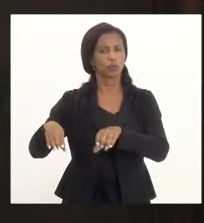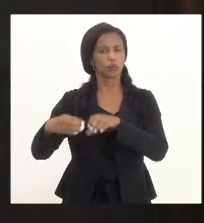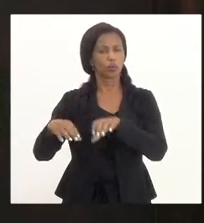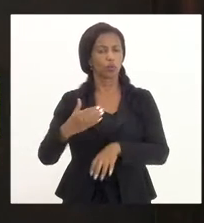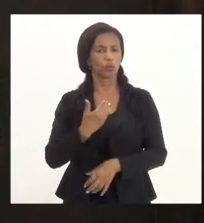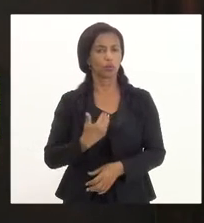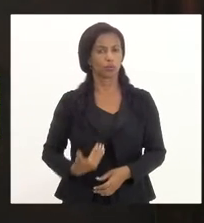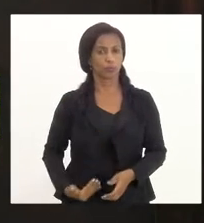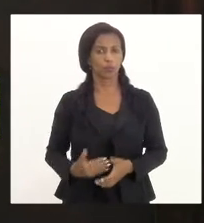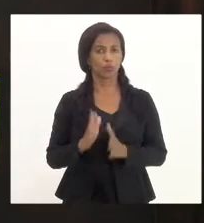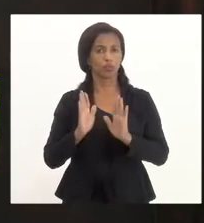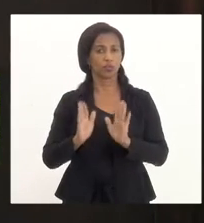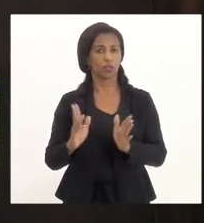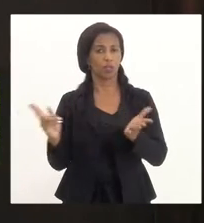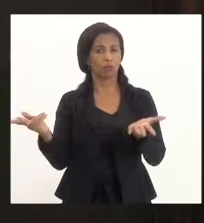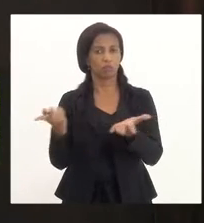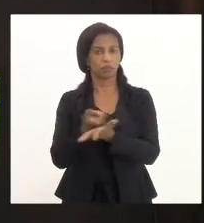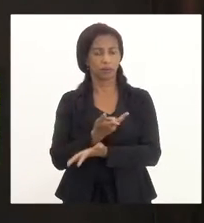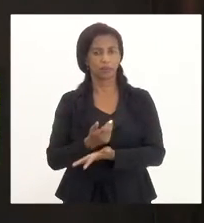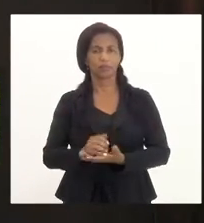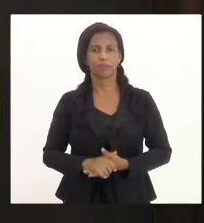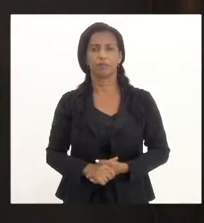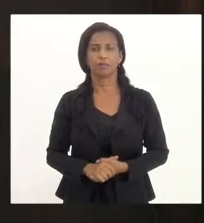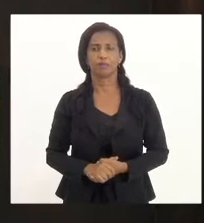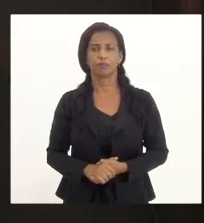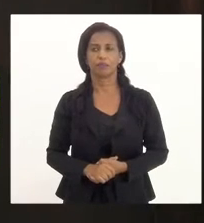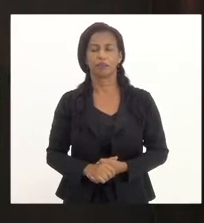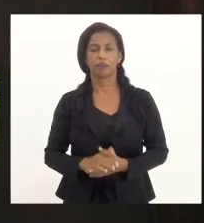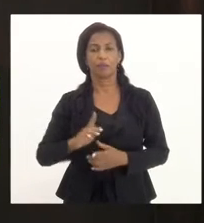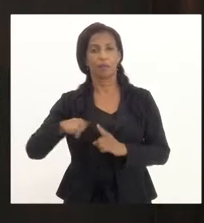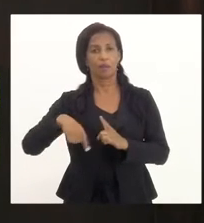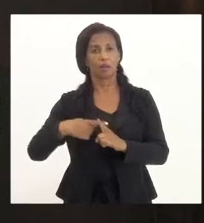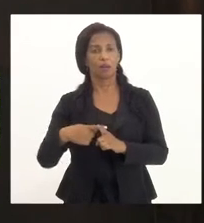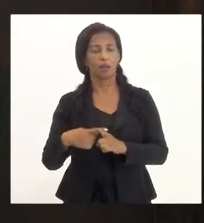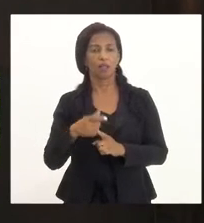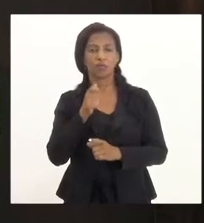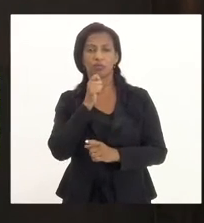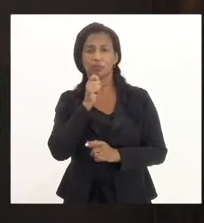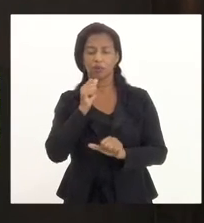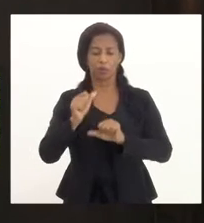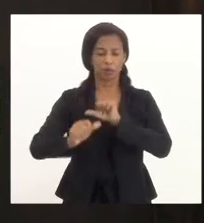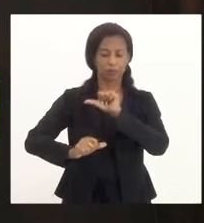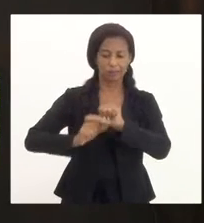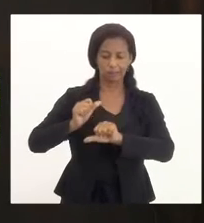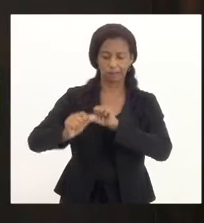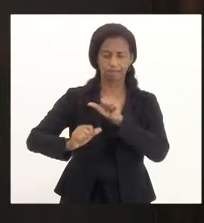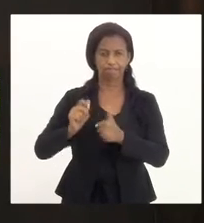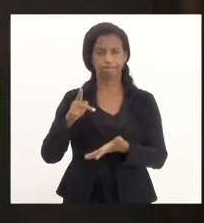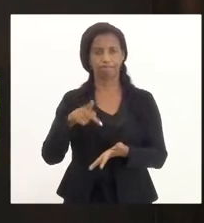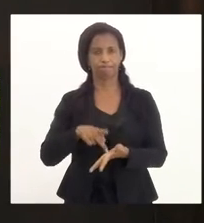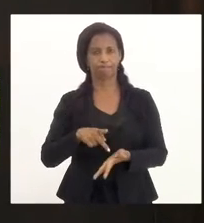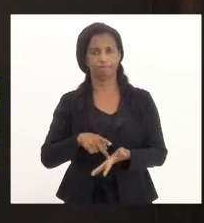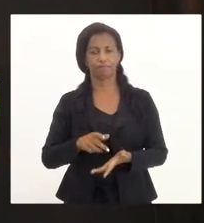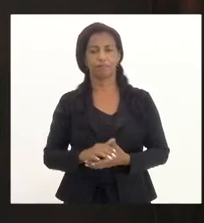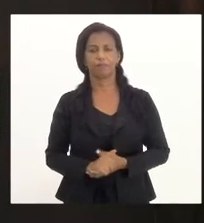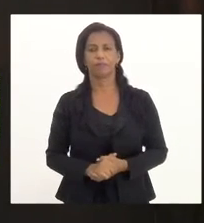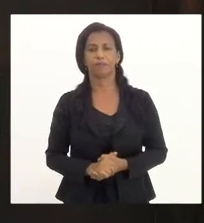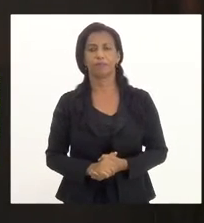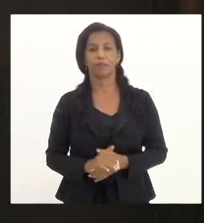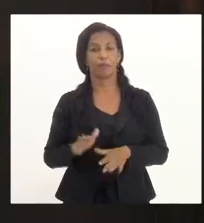públicos já realizados mas ainda não tornados realidade